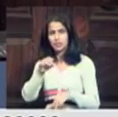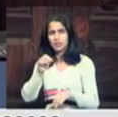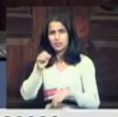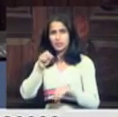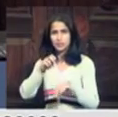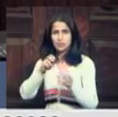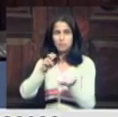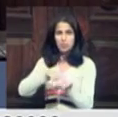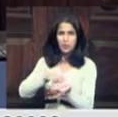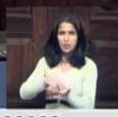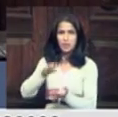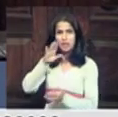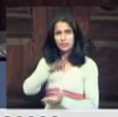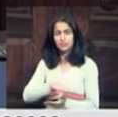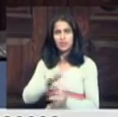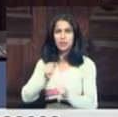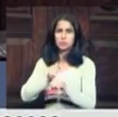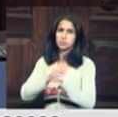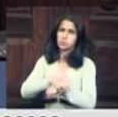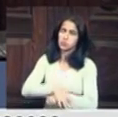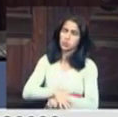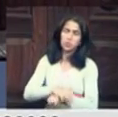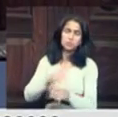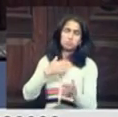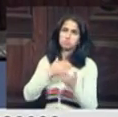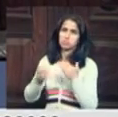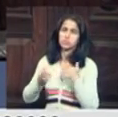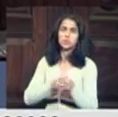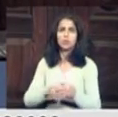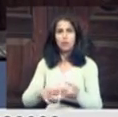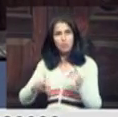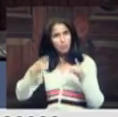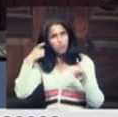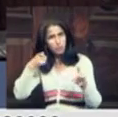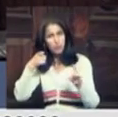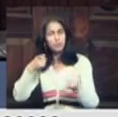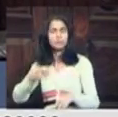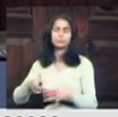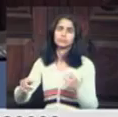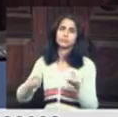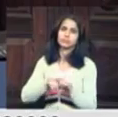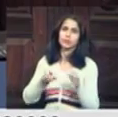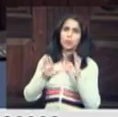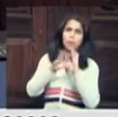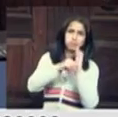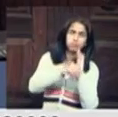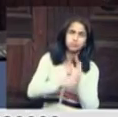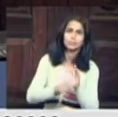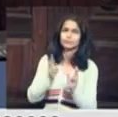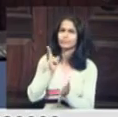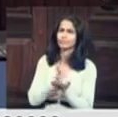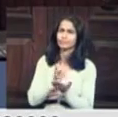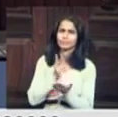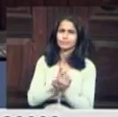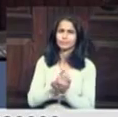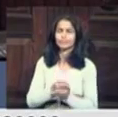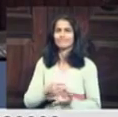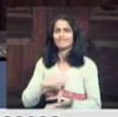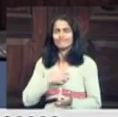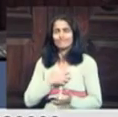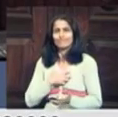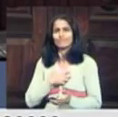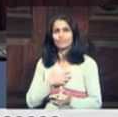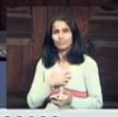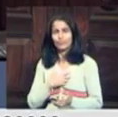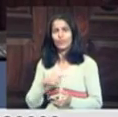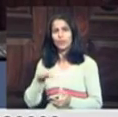com tranquilidade. O aumento de assaltos, de crimes, são sucessivos. E a sensação